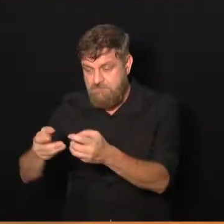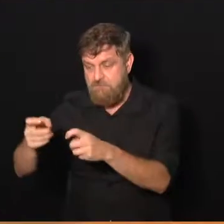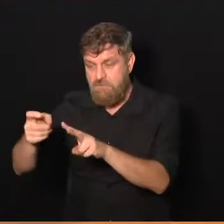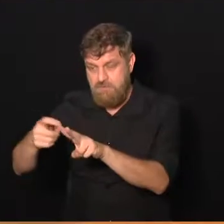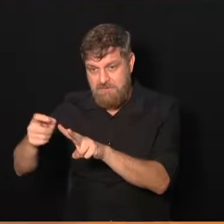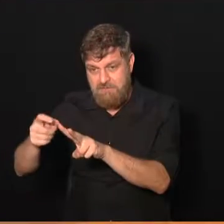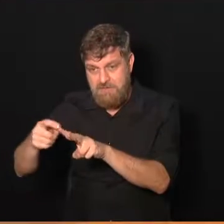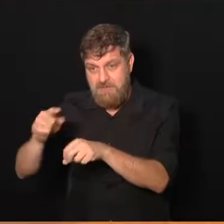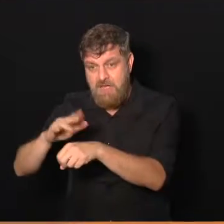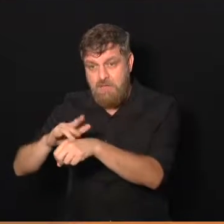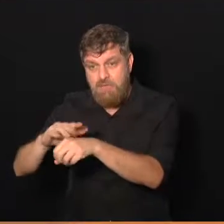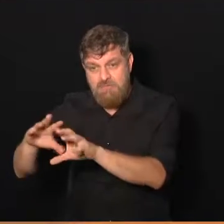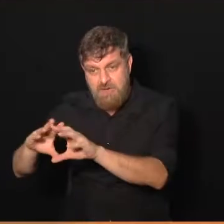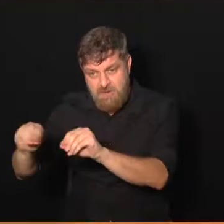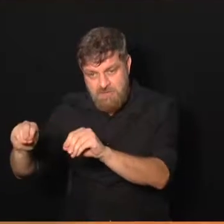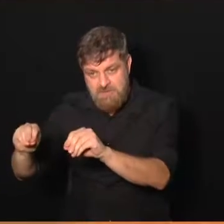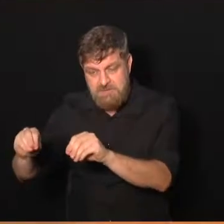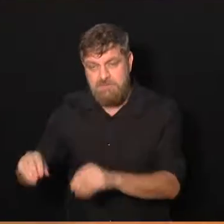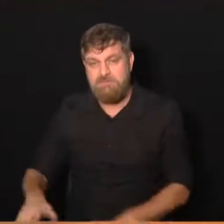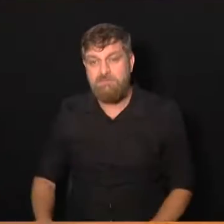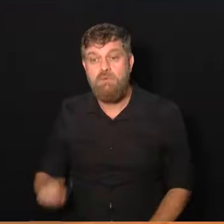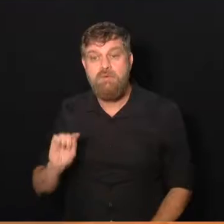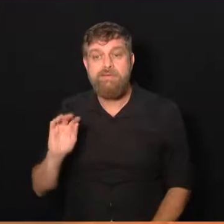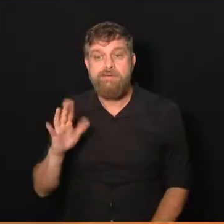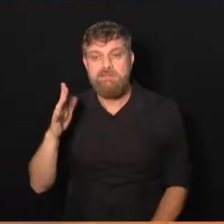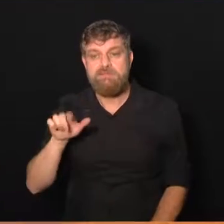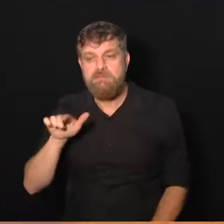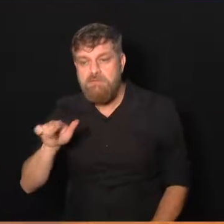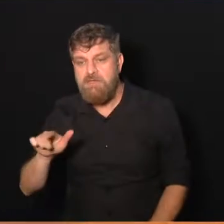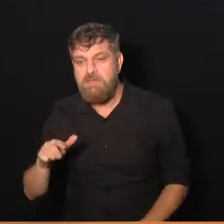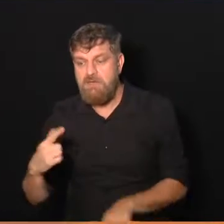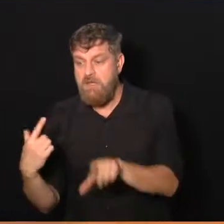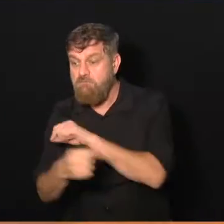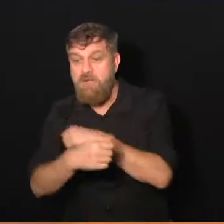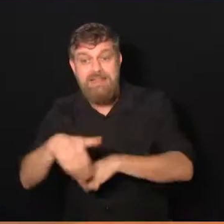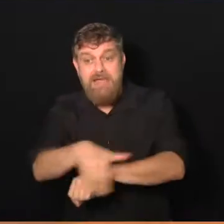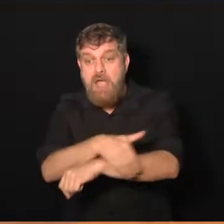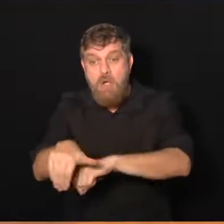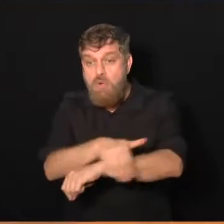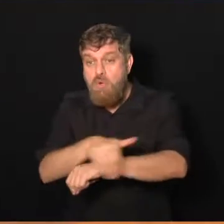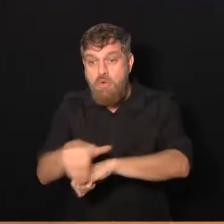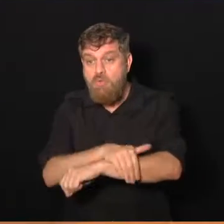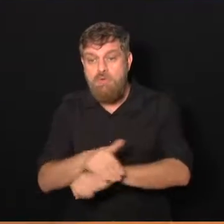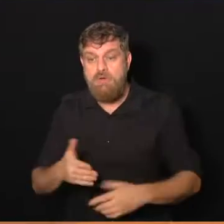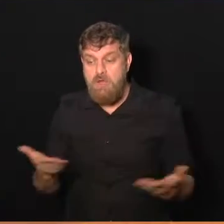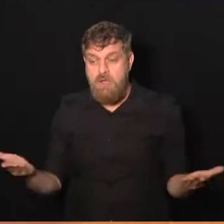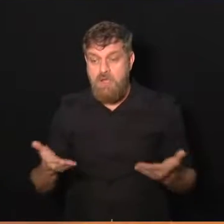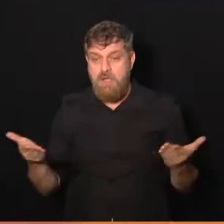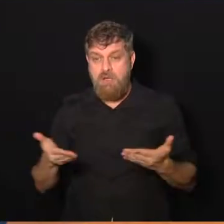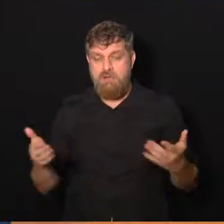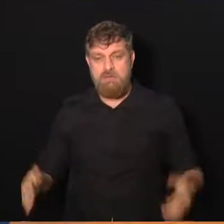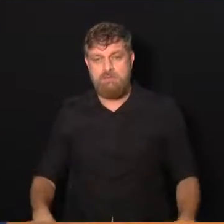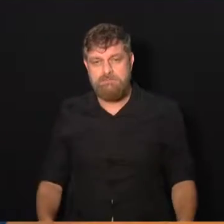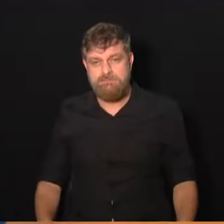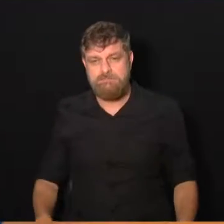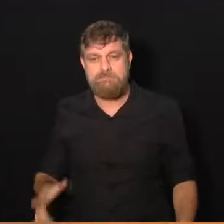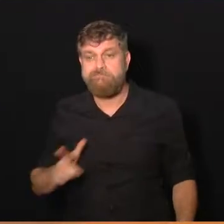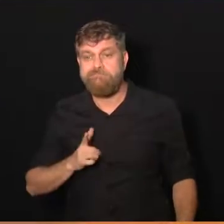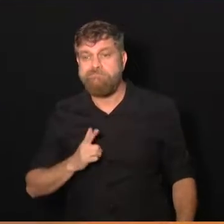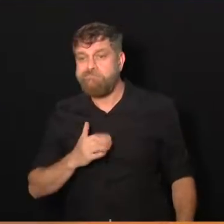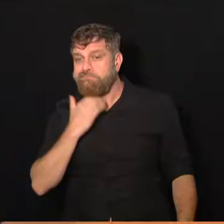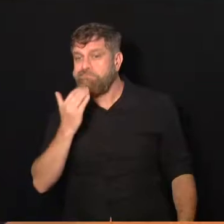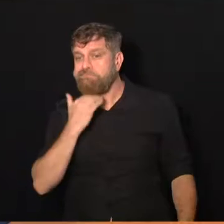solução médica, ele estava ali, ele está na rua agora, ao Deus